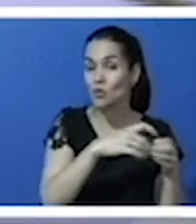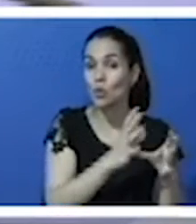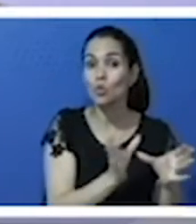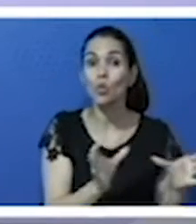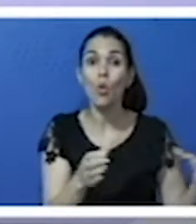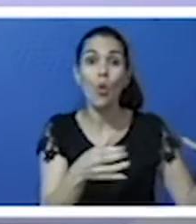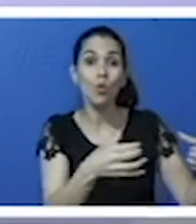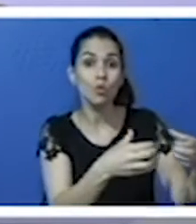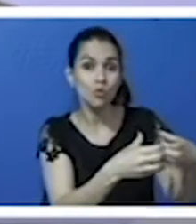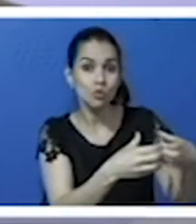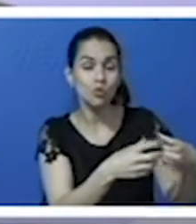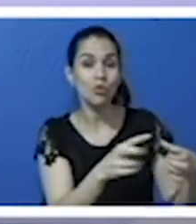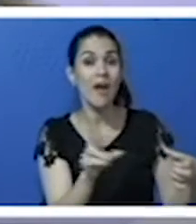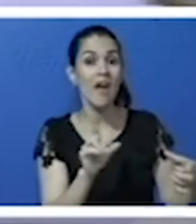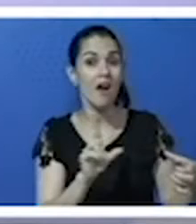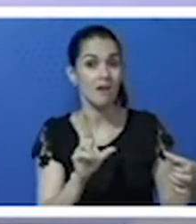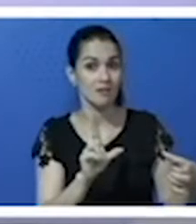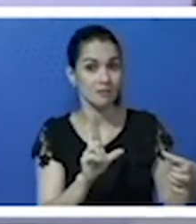reais.